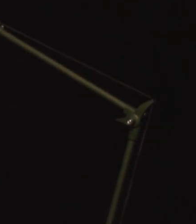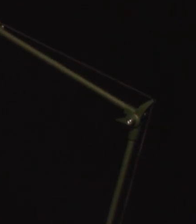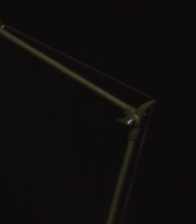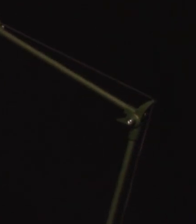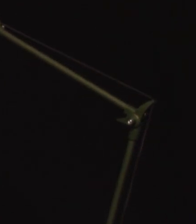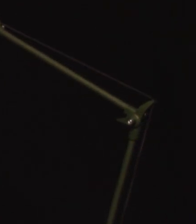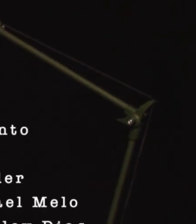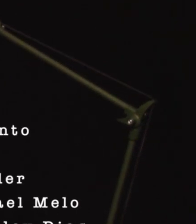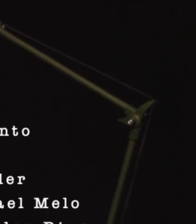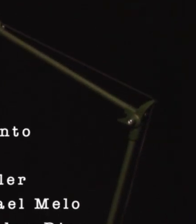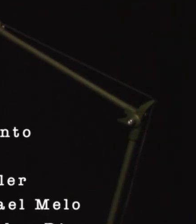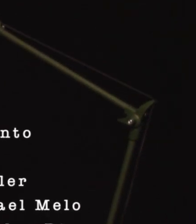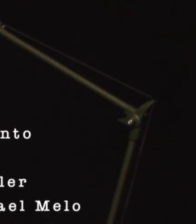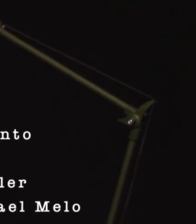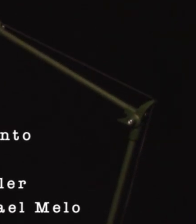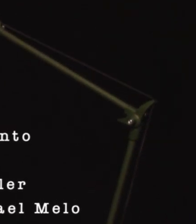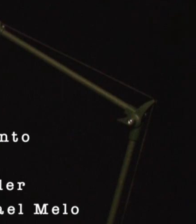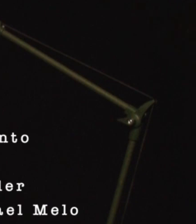quiser.